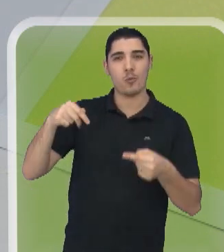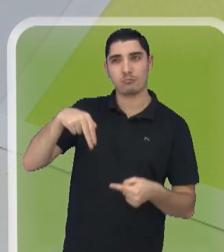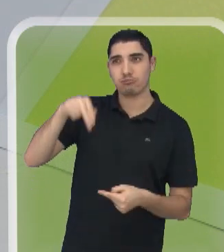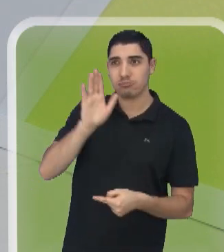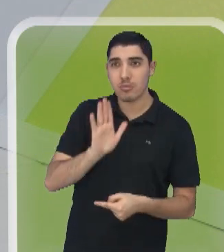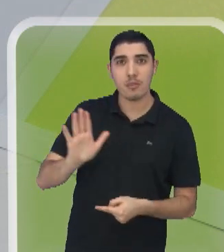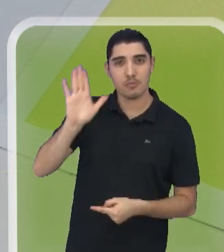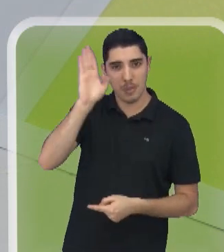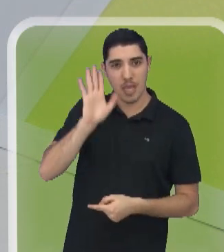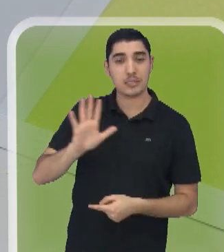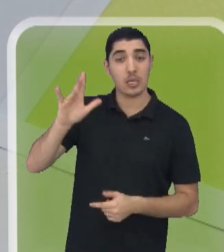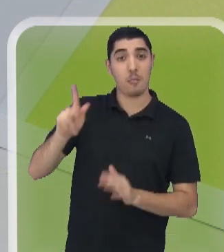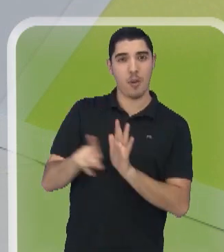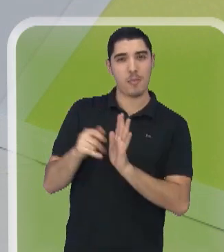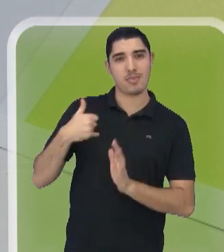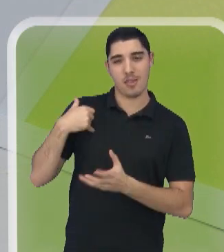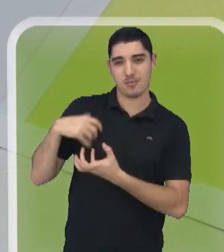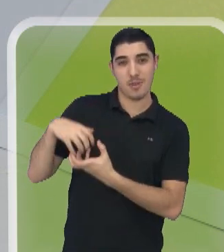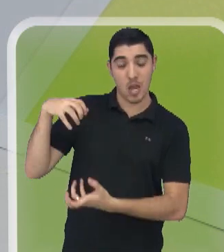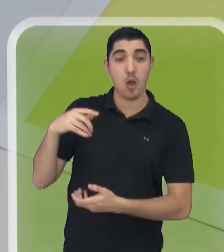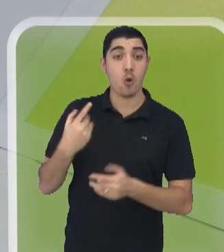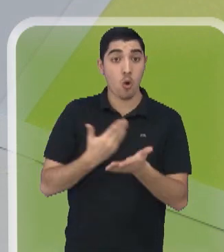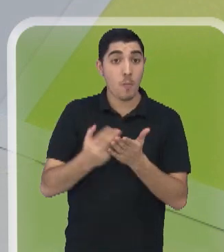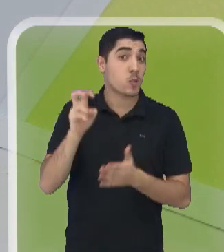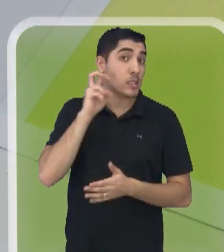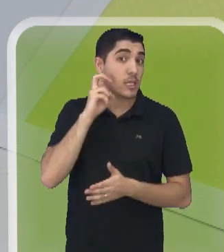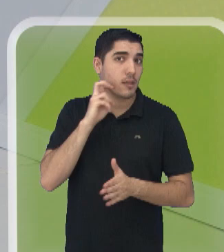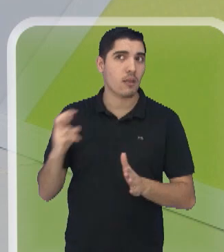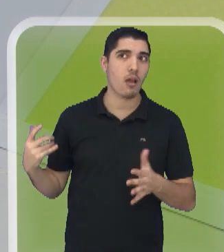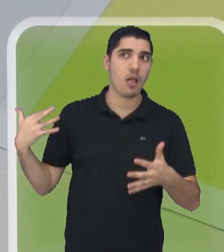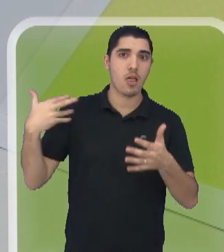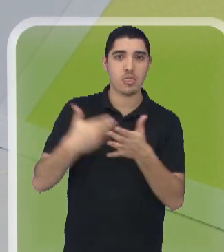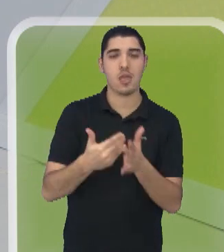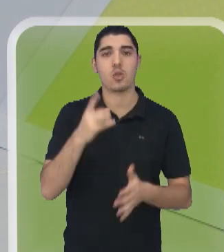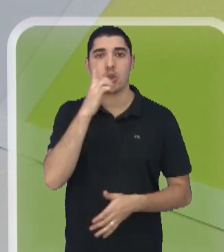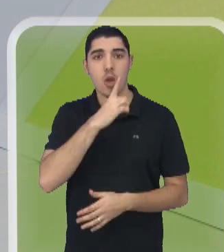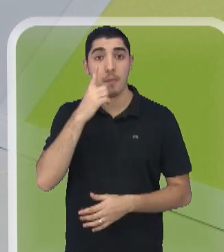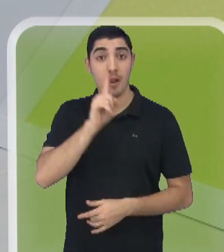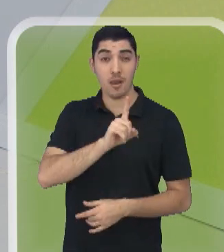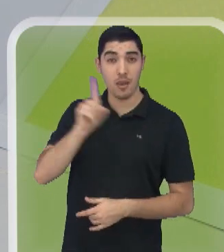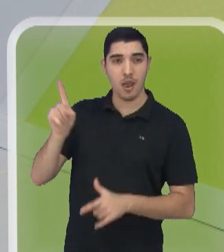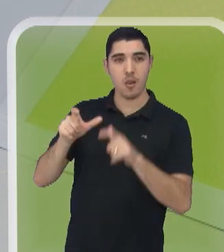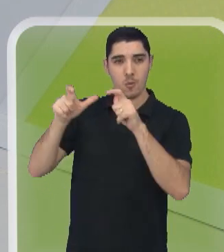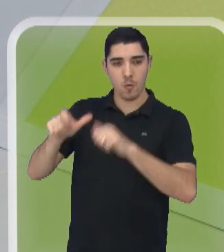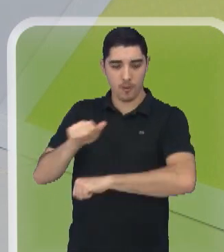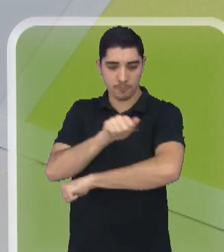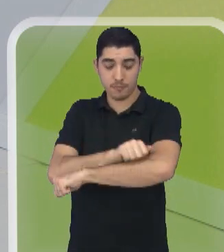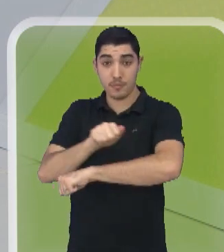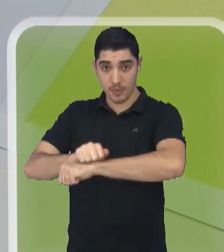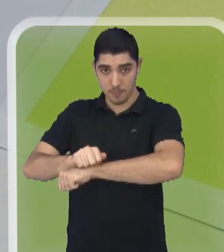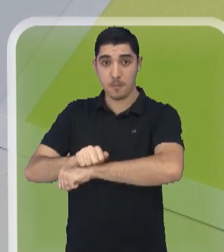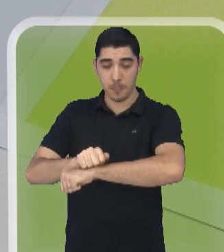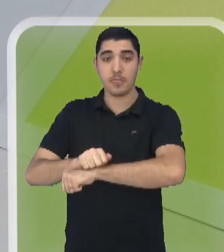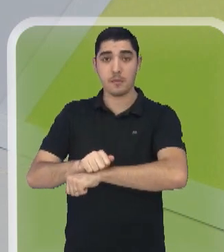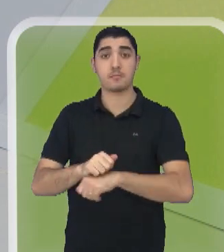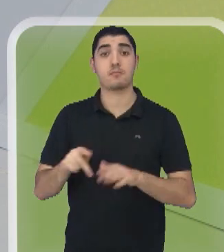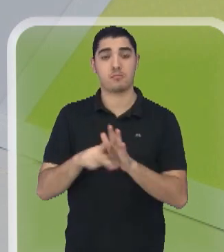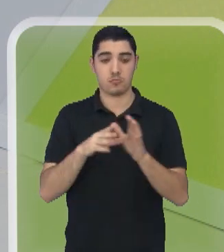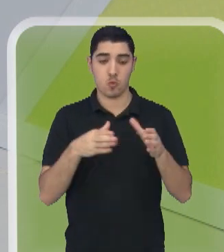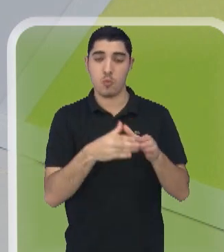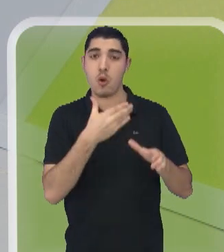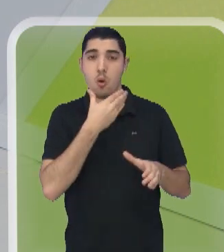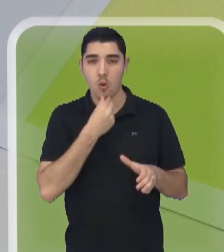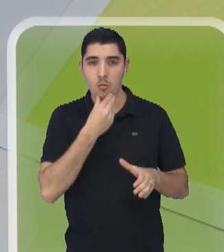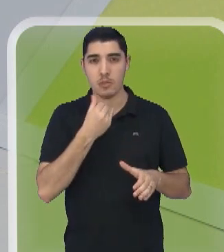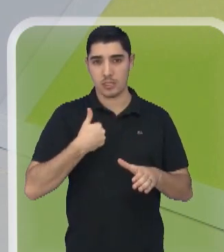Superliga da Melhor Idade, que começou na última quinta-feira e foi até domingo, esse último domingo lá em Amparo. A equipe masculina 68+, conquistou